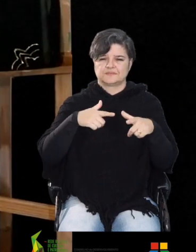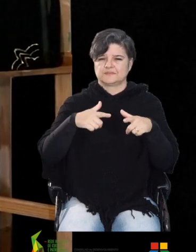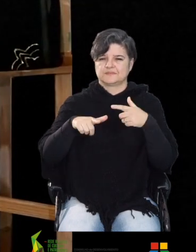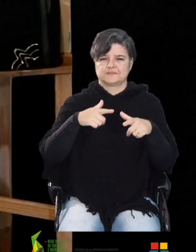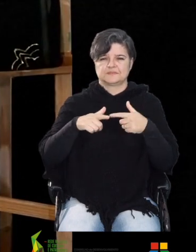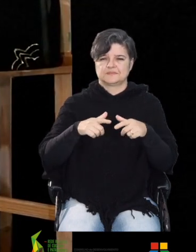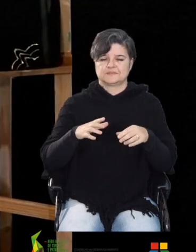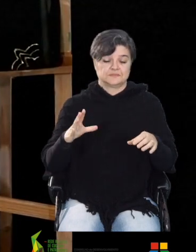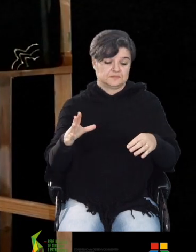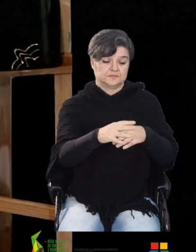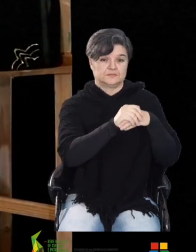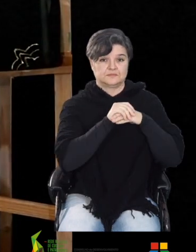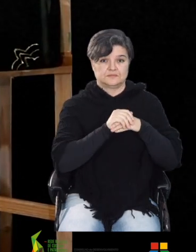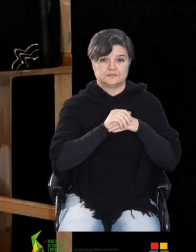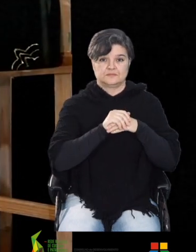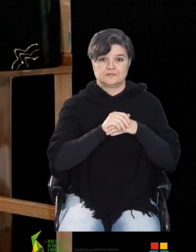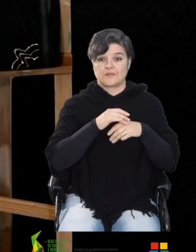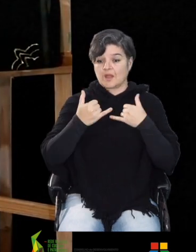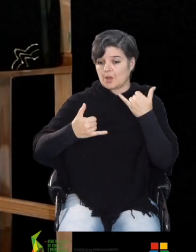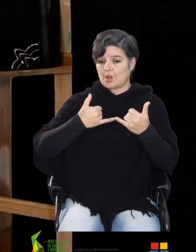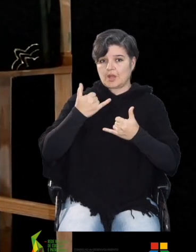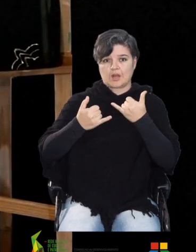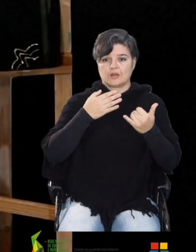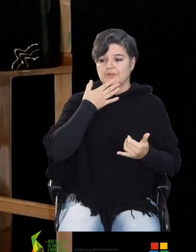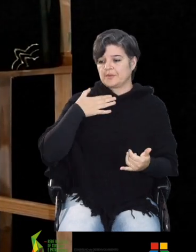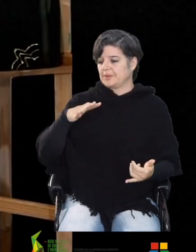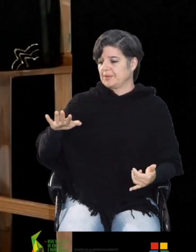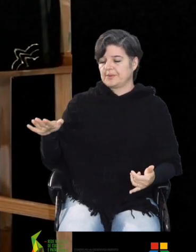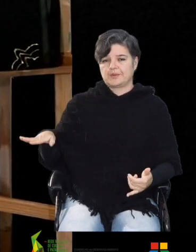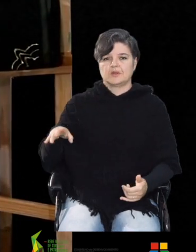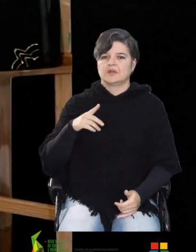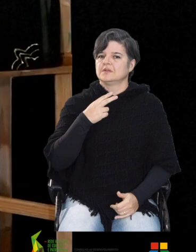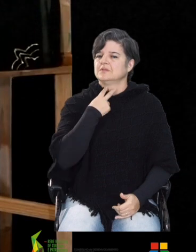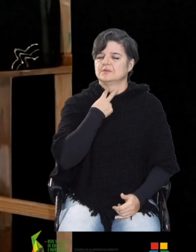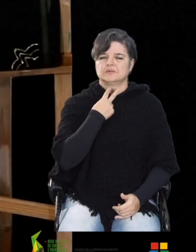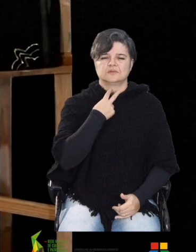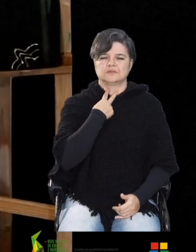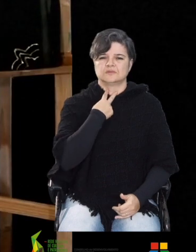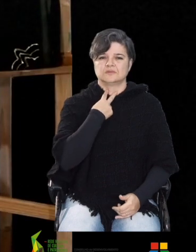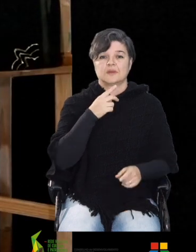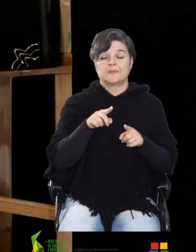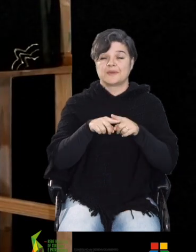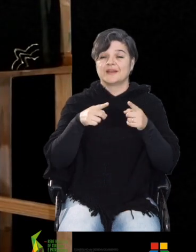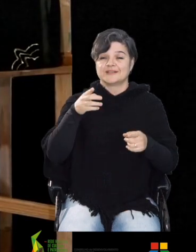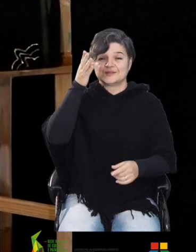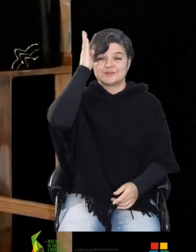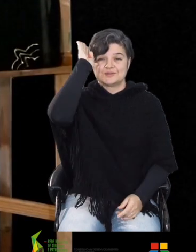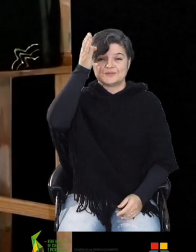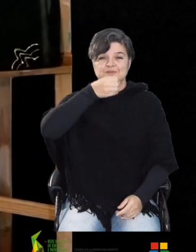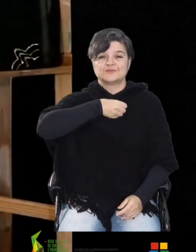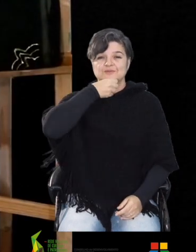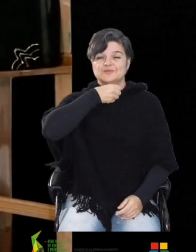não conseguia mais brincar mas o bolinho tinha solução